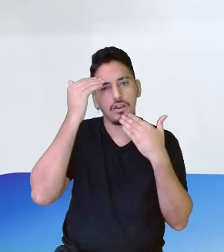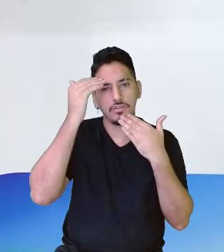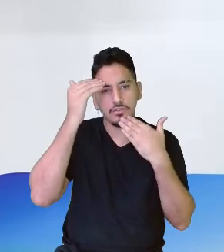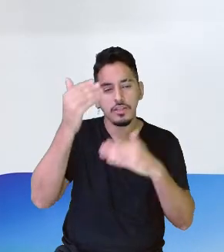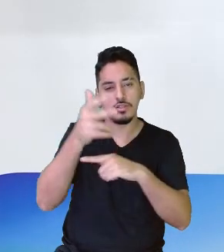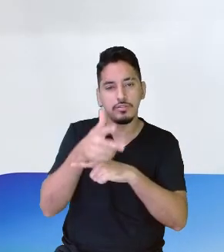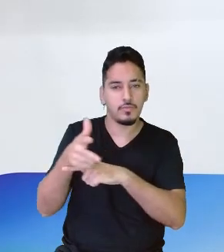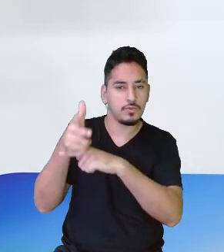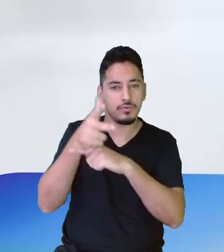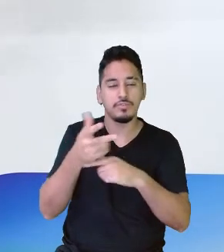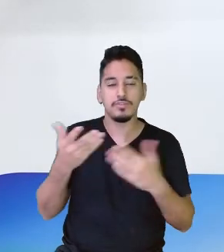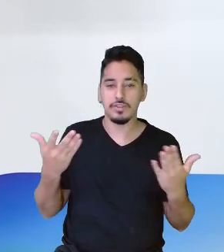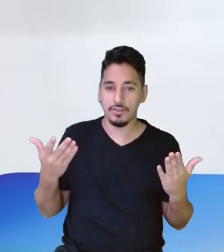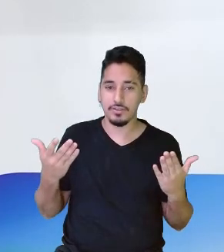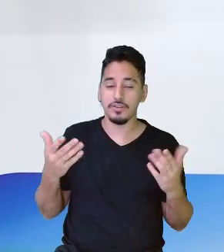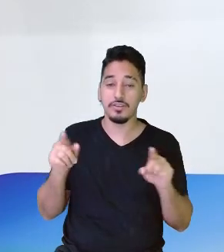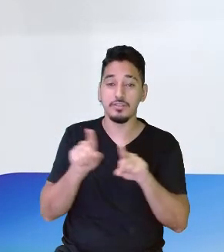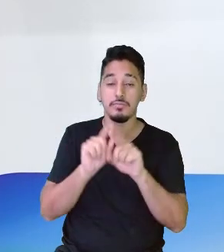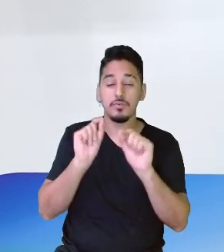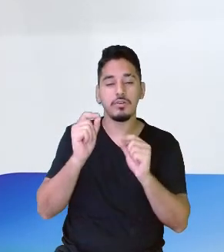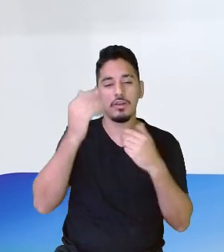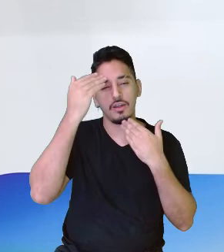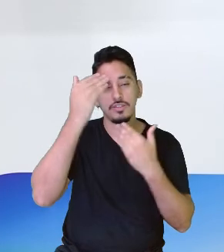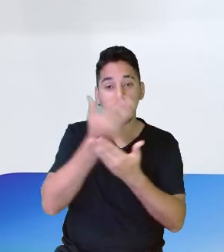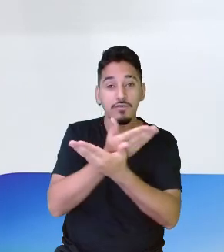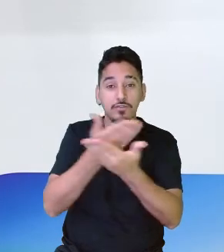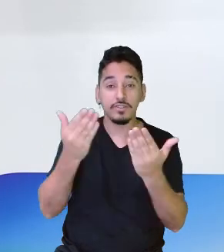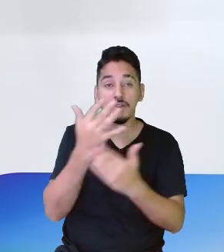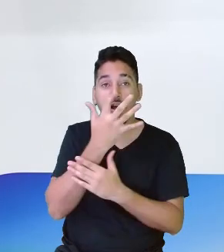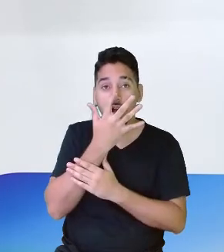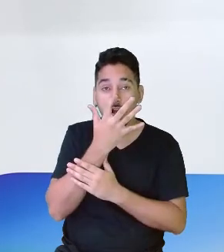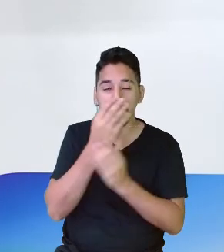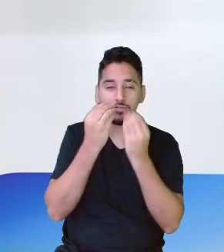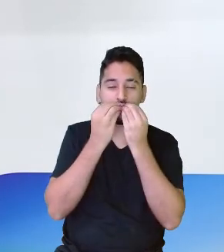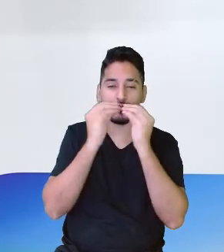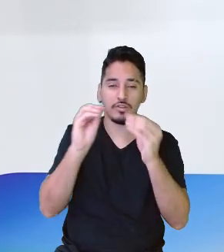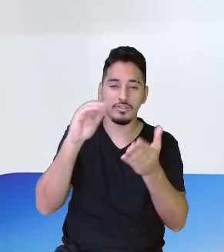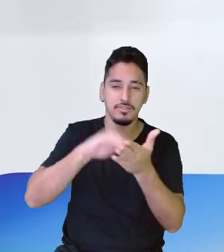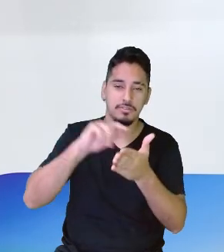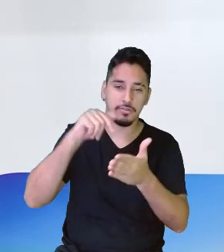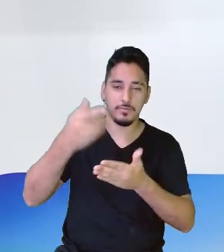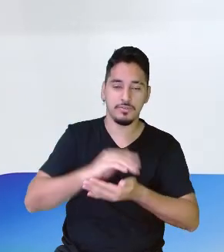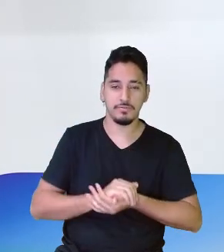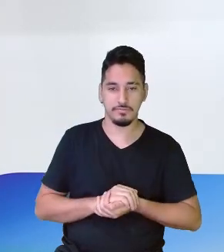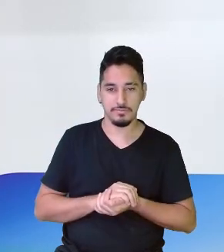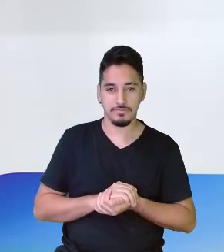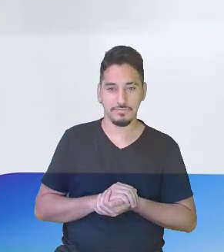também. E também agradecer a vocês que ficaram até aí. Um beijo e até a próxima.